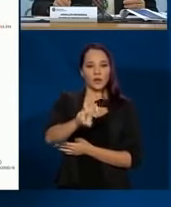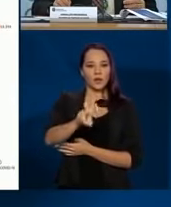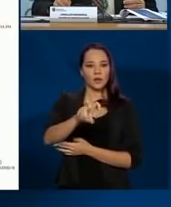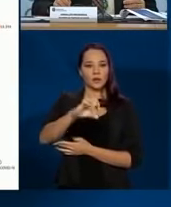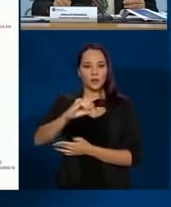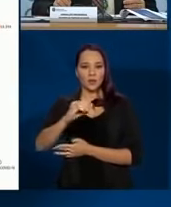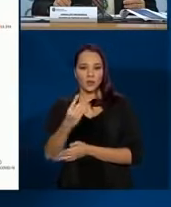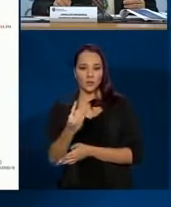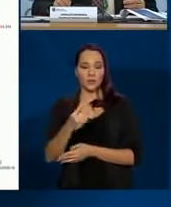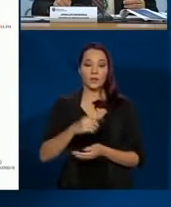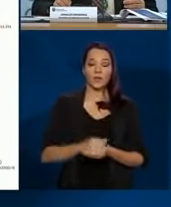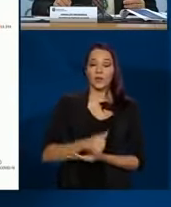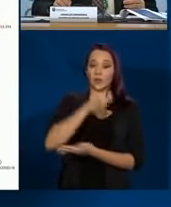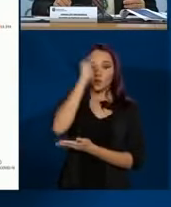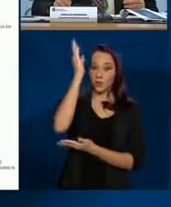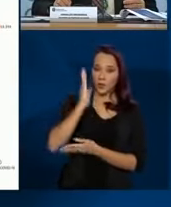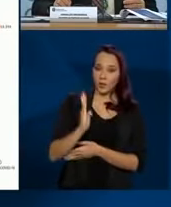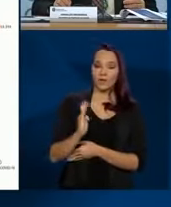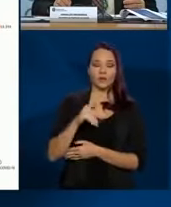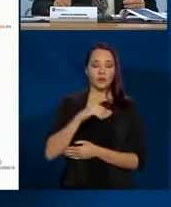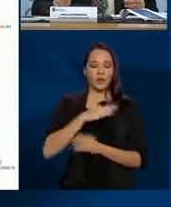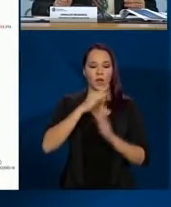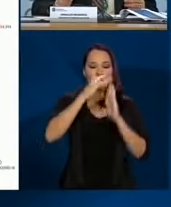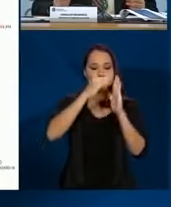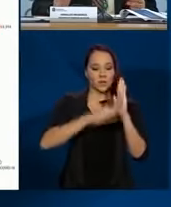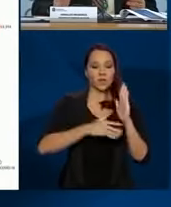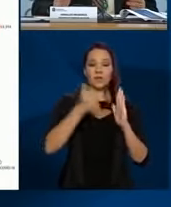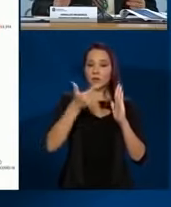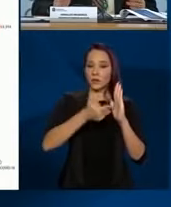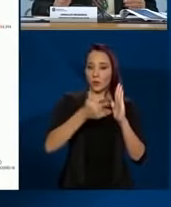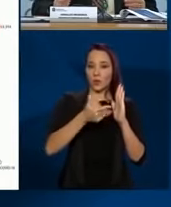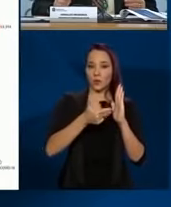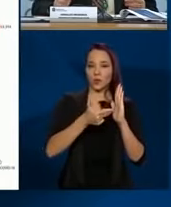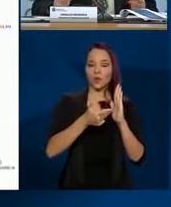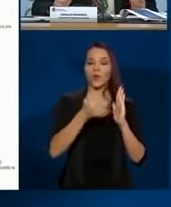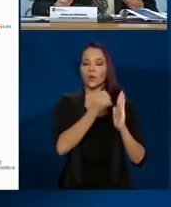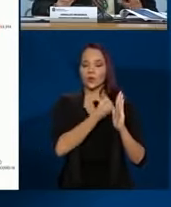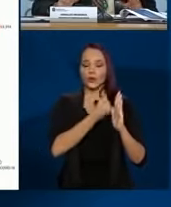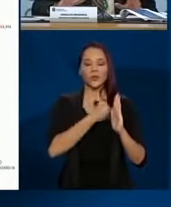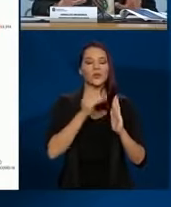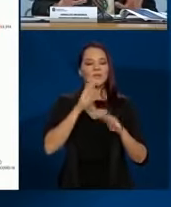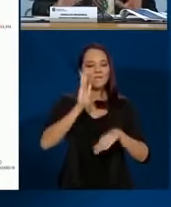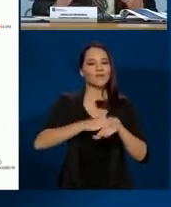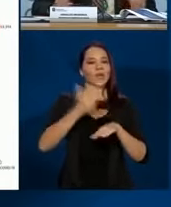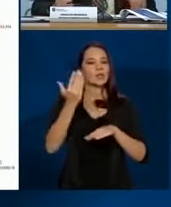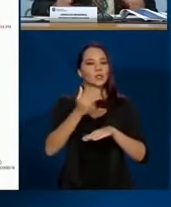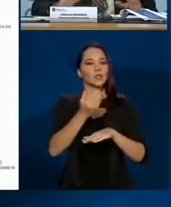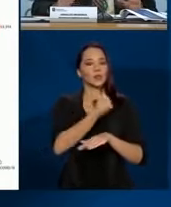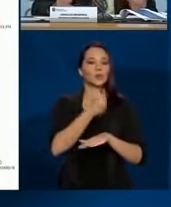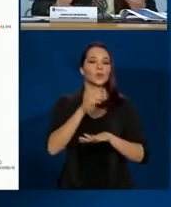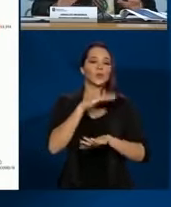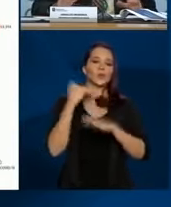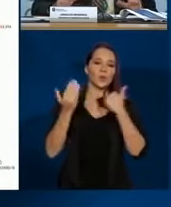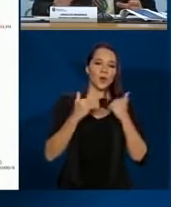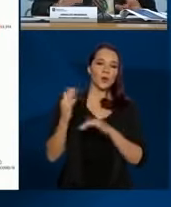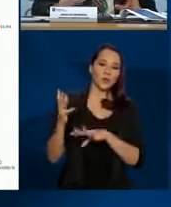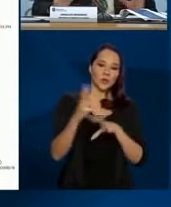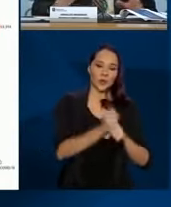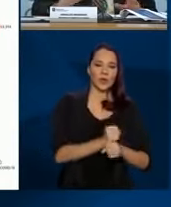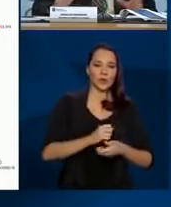679.501 e o Brasil está em segundo lugar em números de óbitos no total, confirmados,